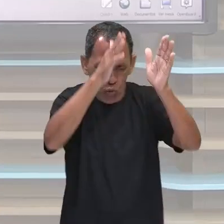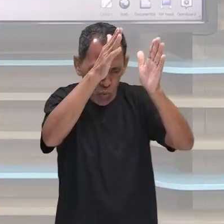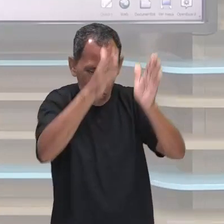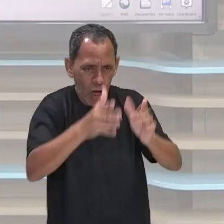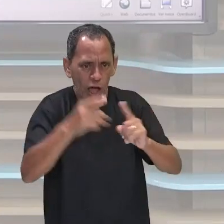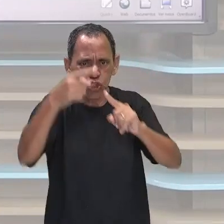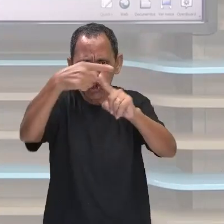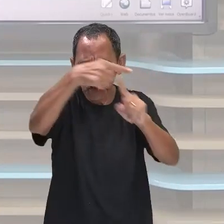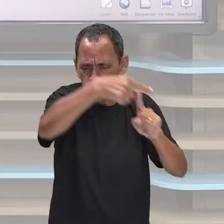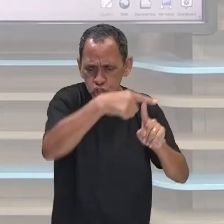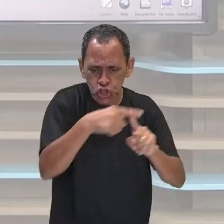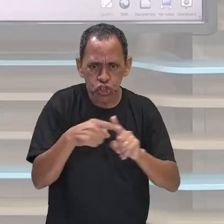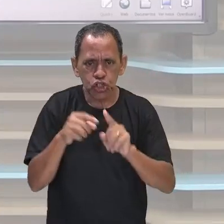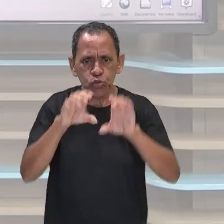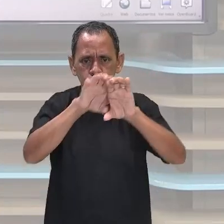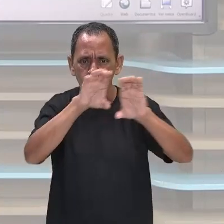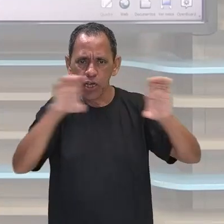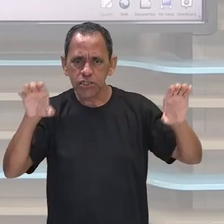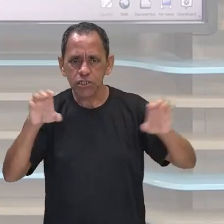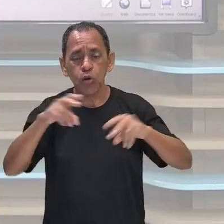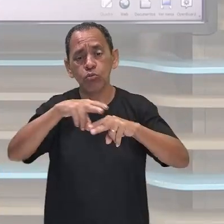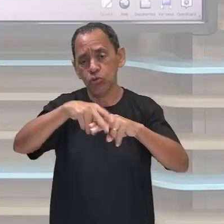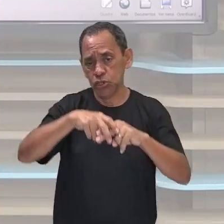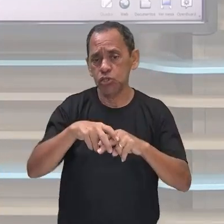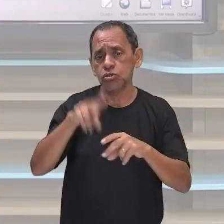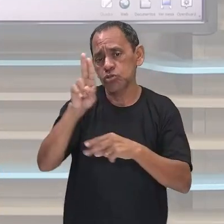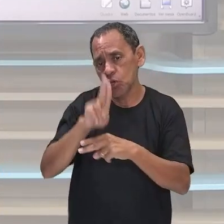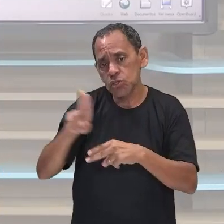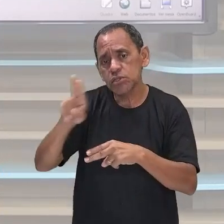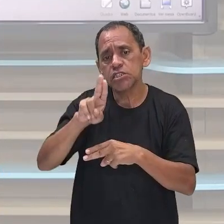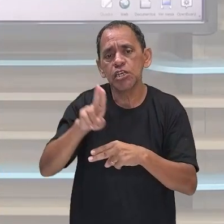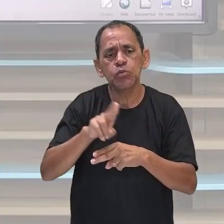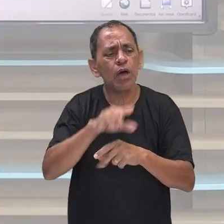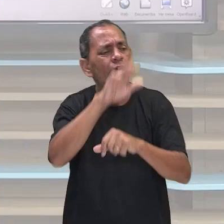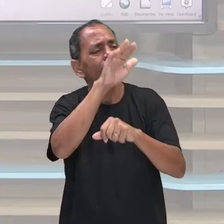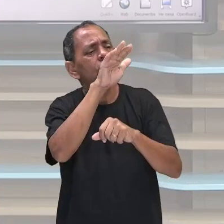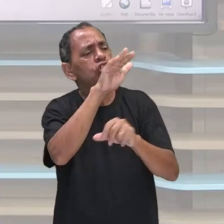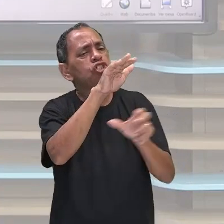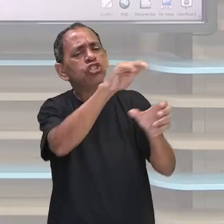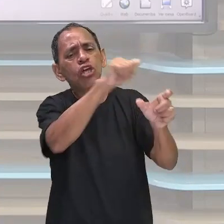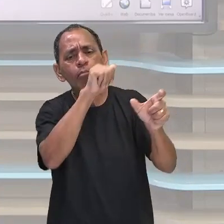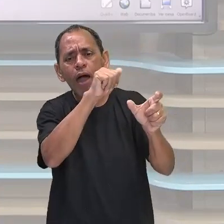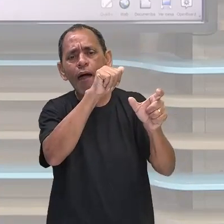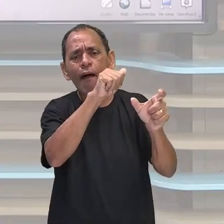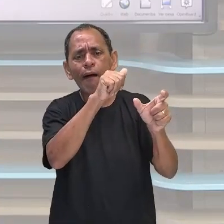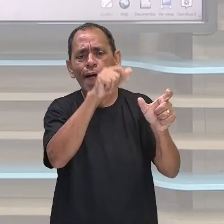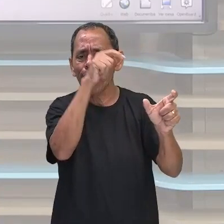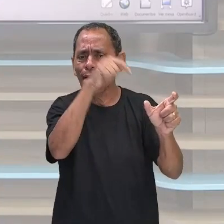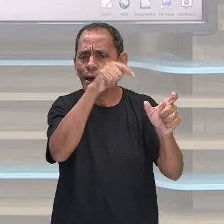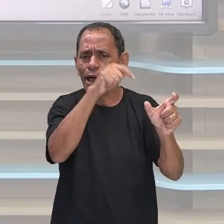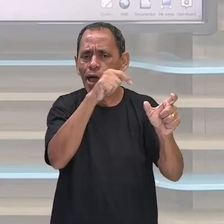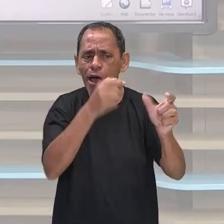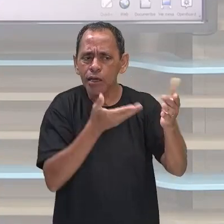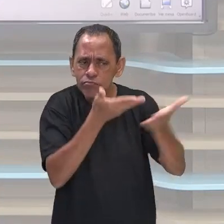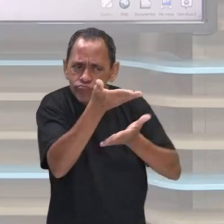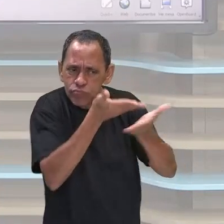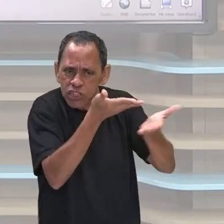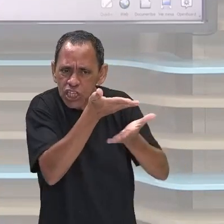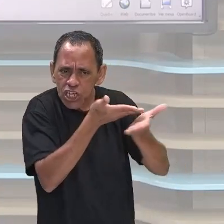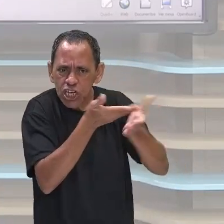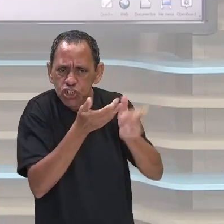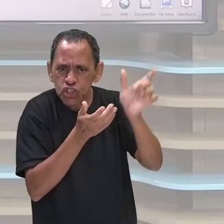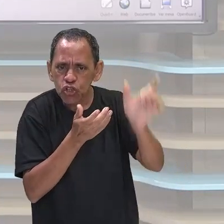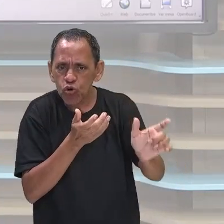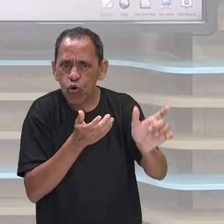independente, ok? Porque você utiliza para chamar outra pessoa, para interagir com outra pessoa.